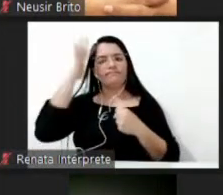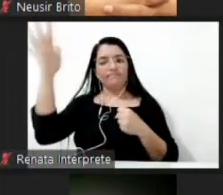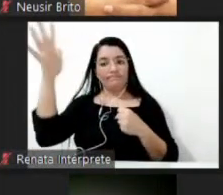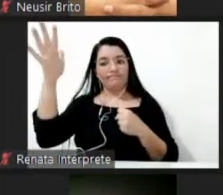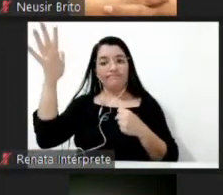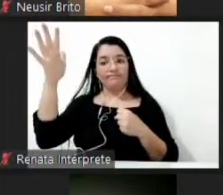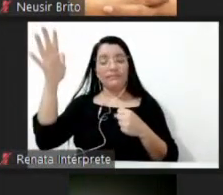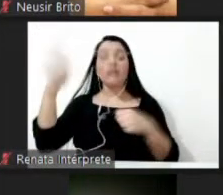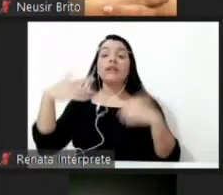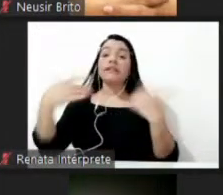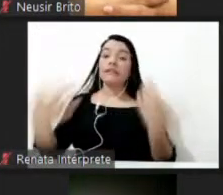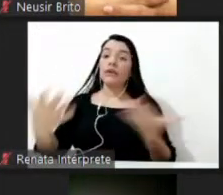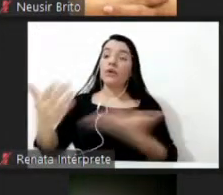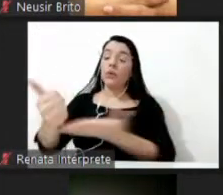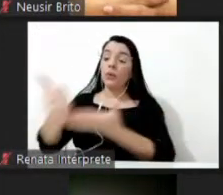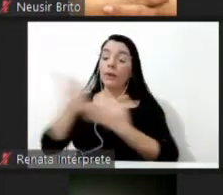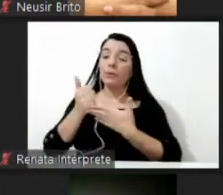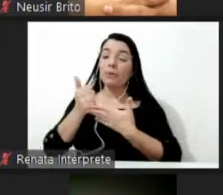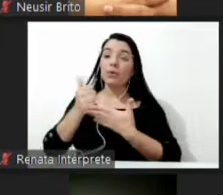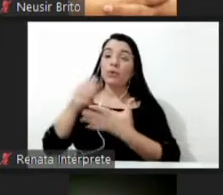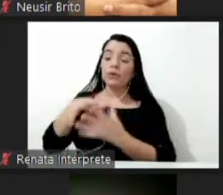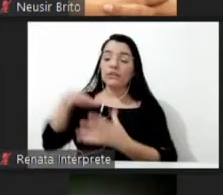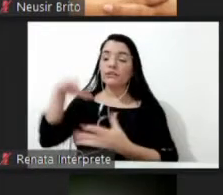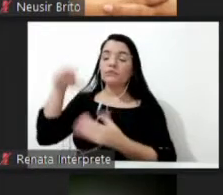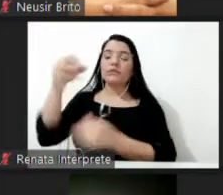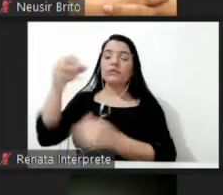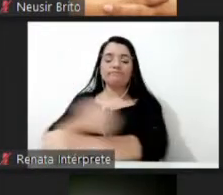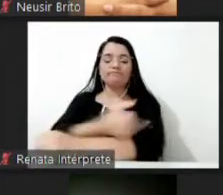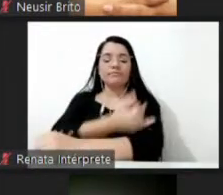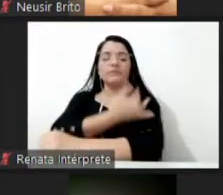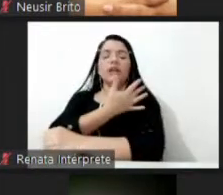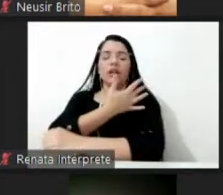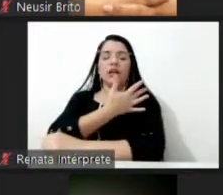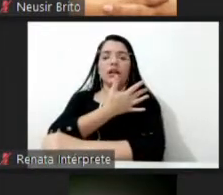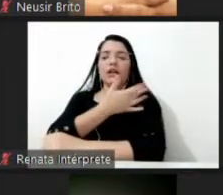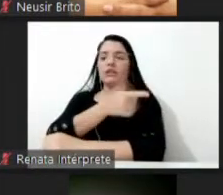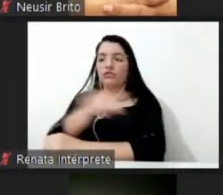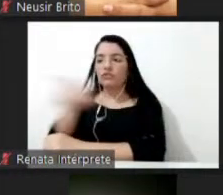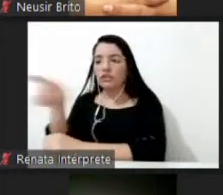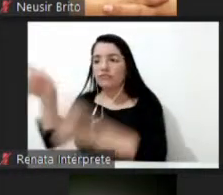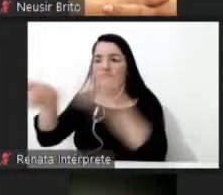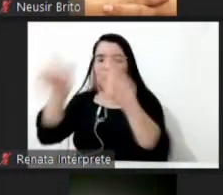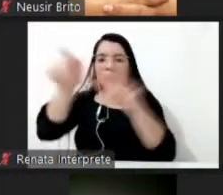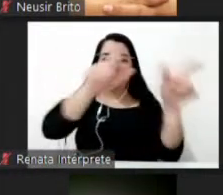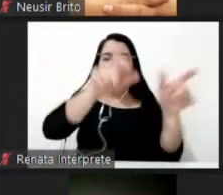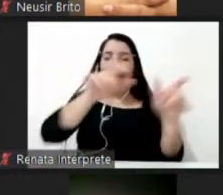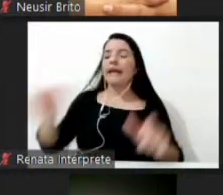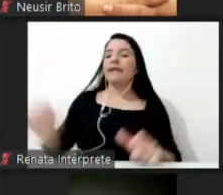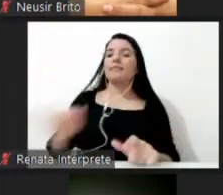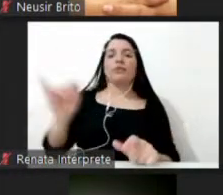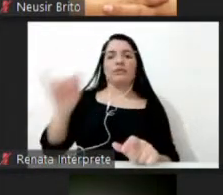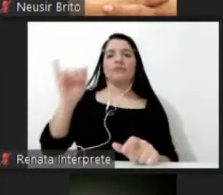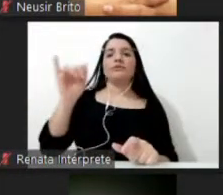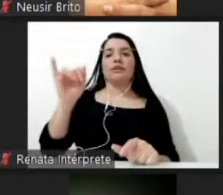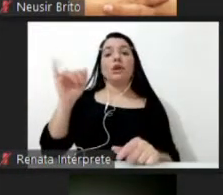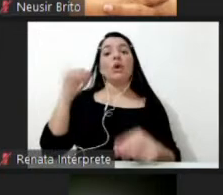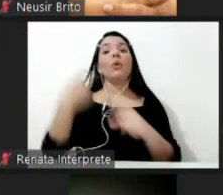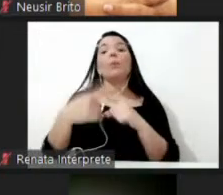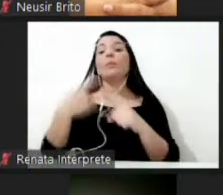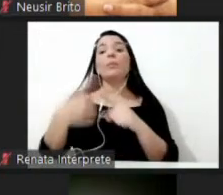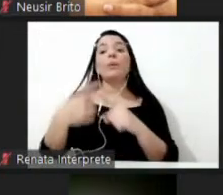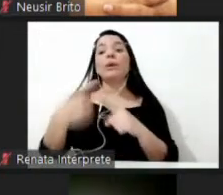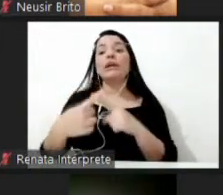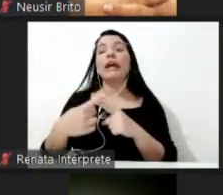apoio espiritual dado pelos capelães, eu considero ele fundamental, pois passa pela